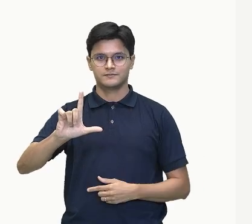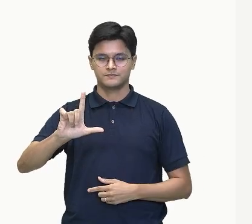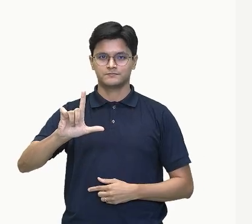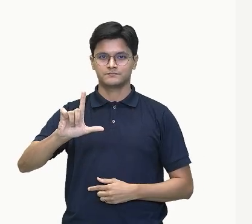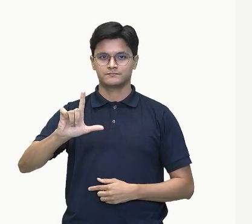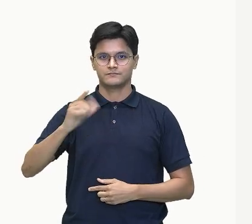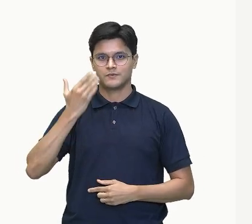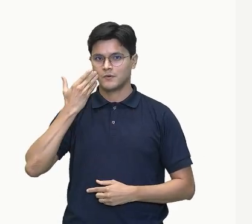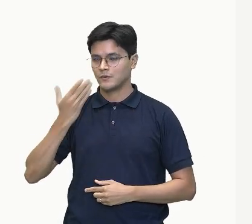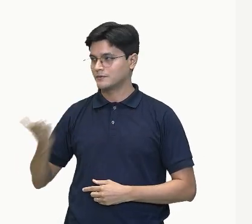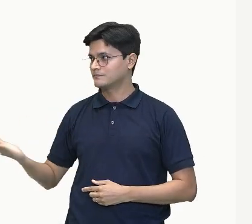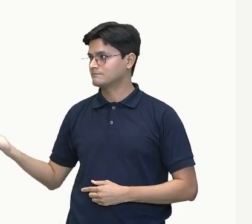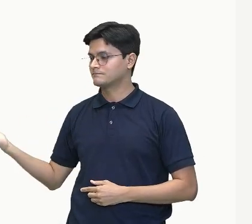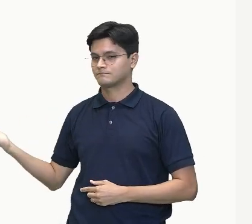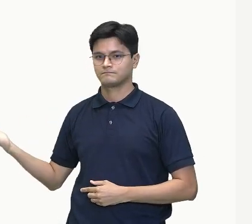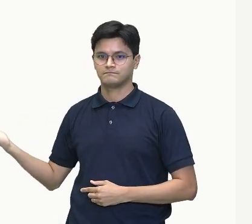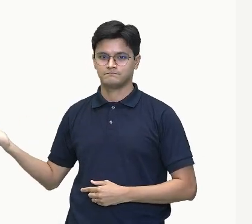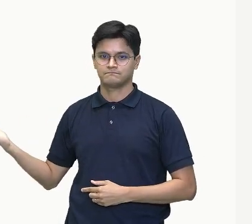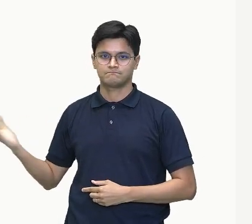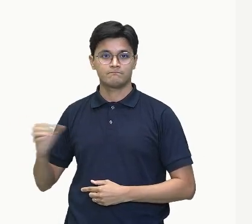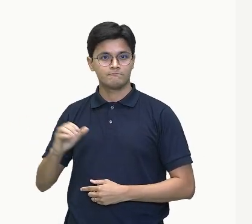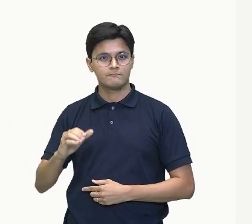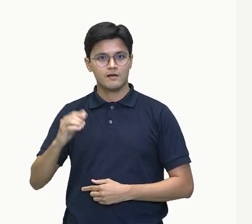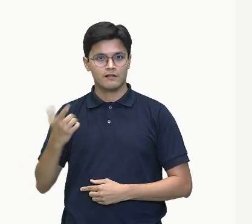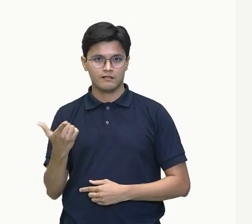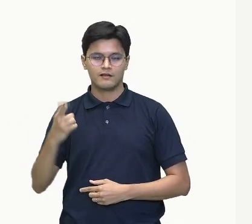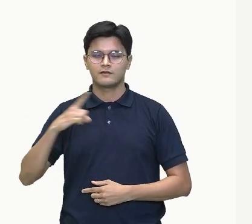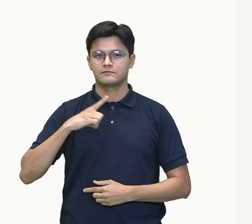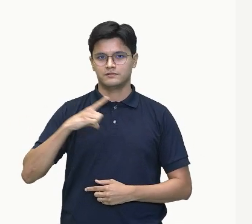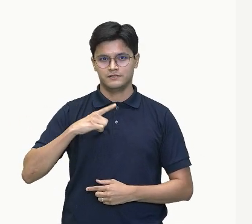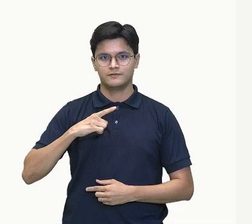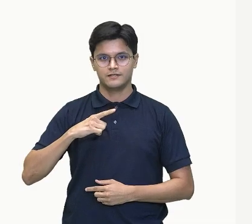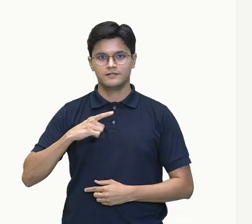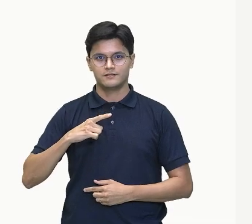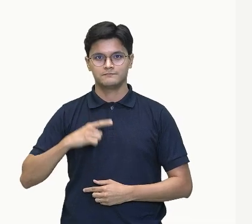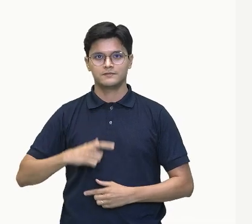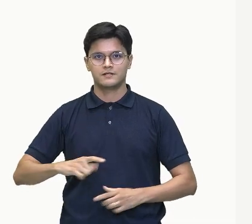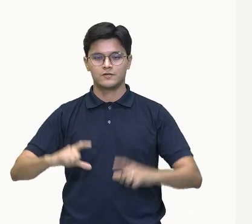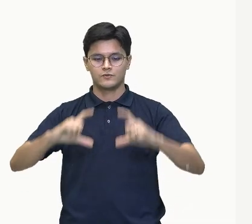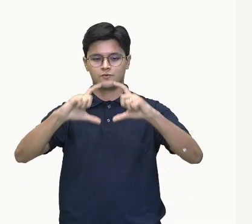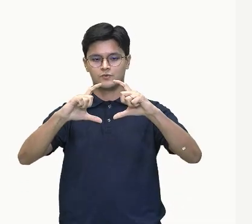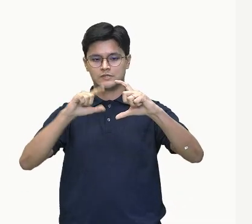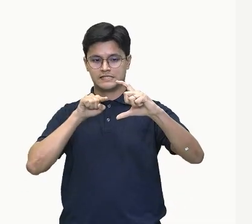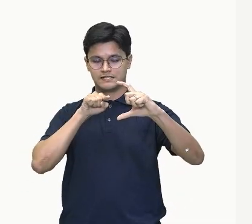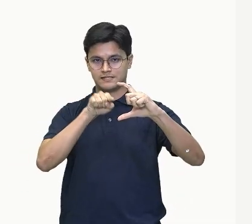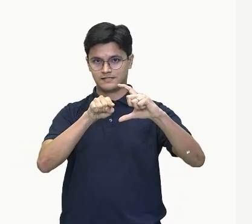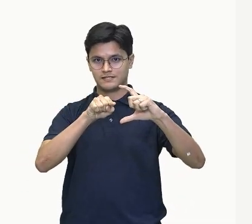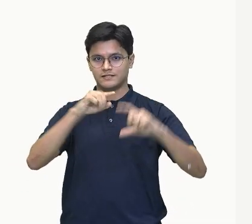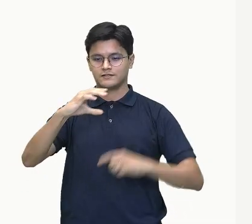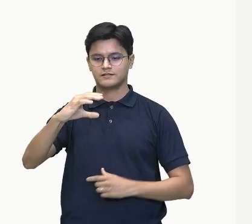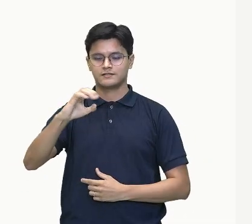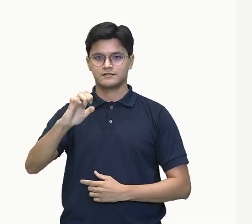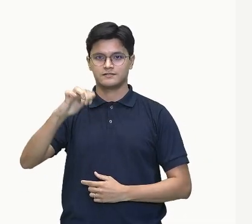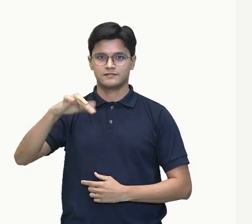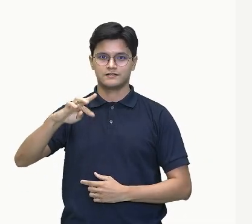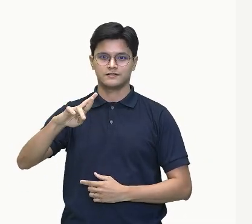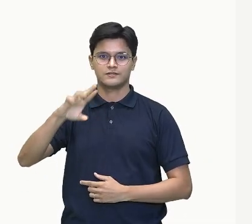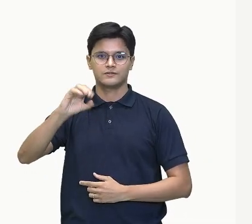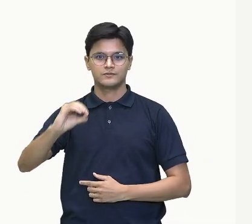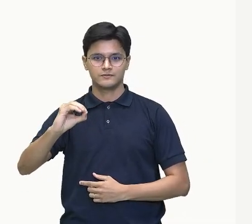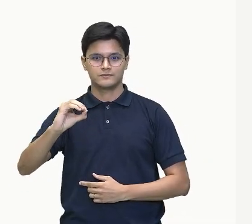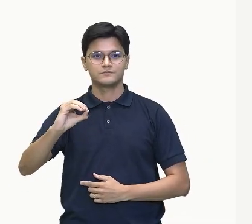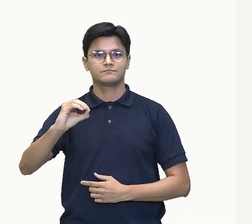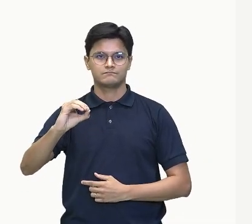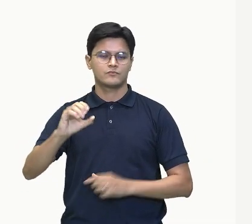cartesiano. Obviamente, ele vai possuir aqui um centro, tá? Podemos chamar esse centro de C,